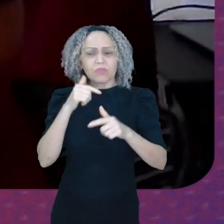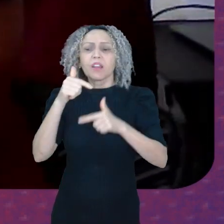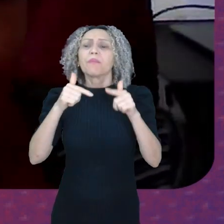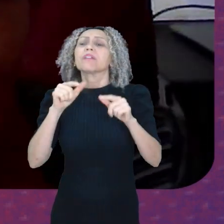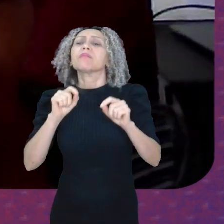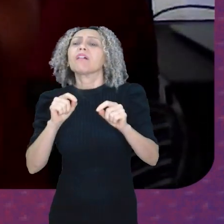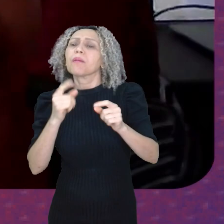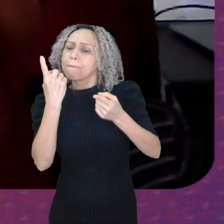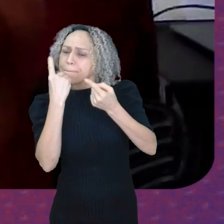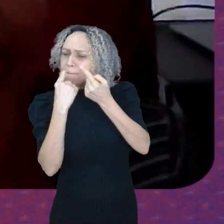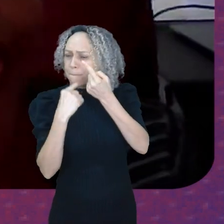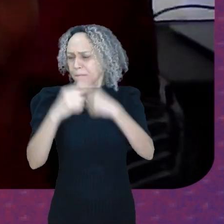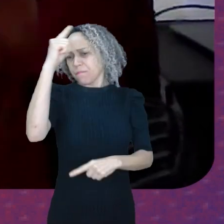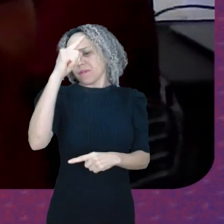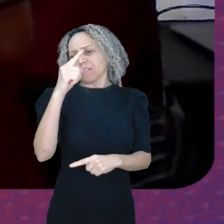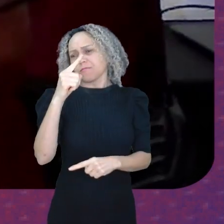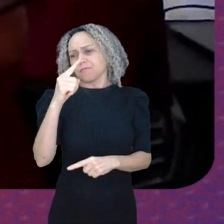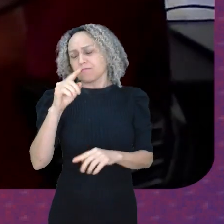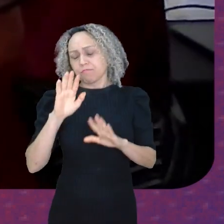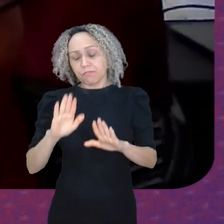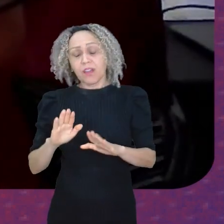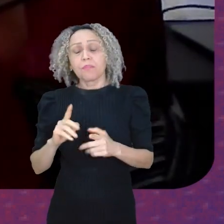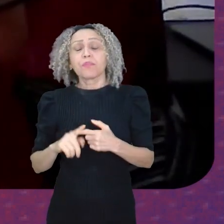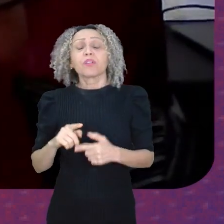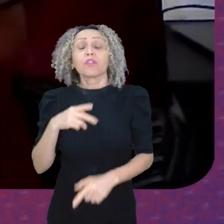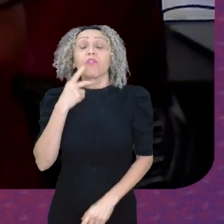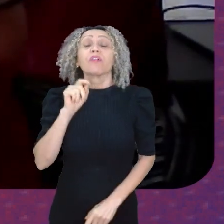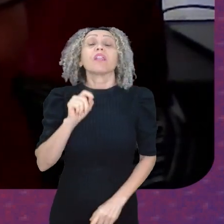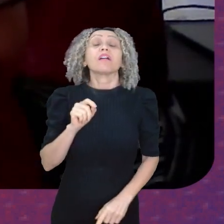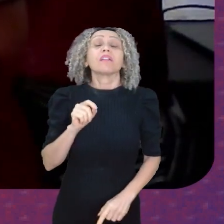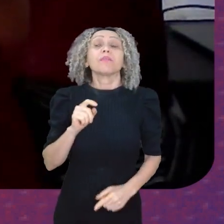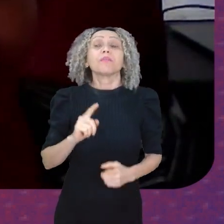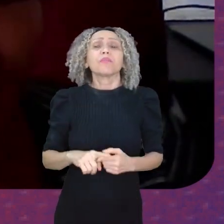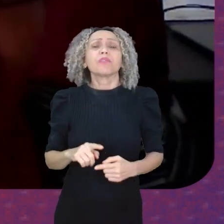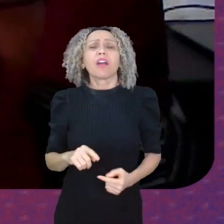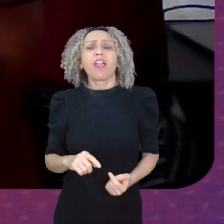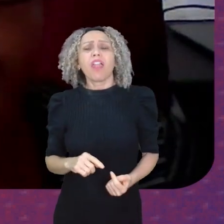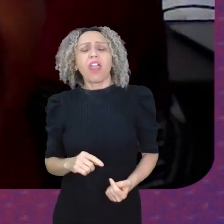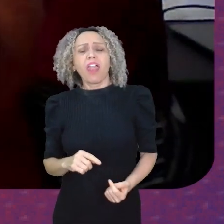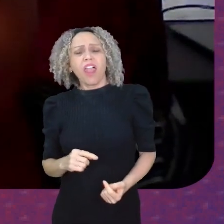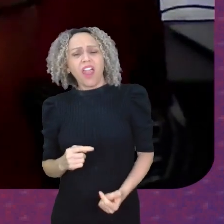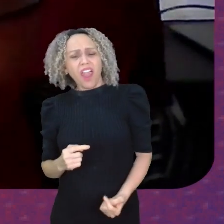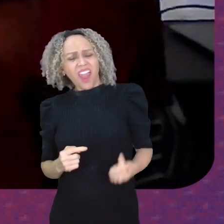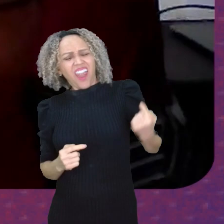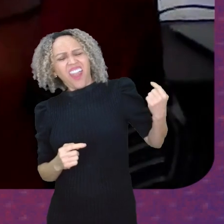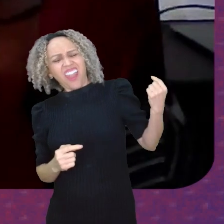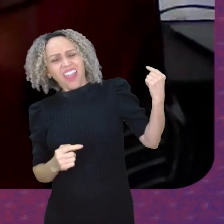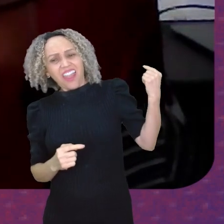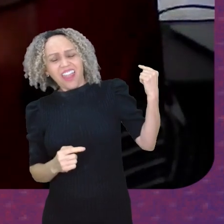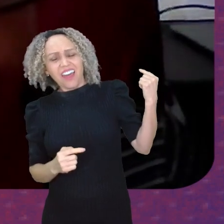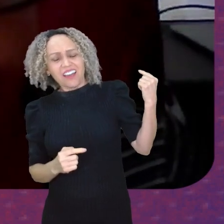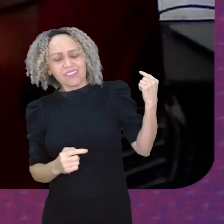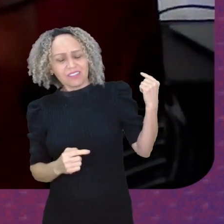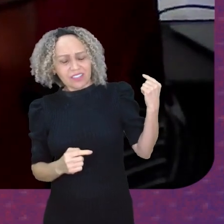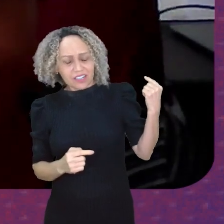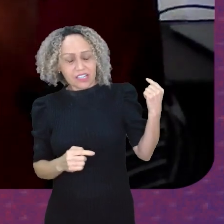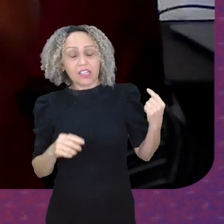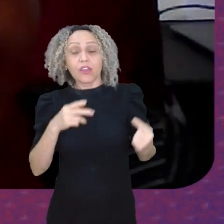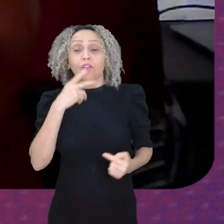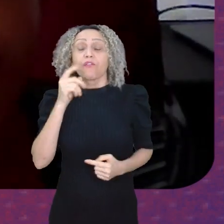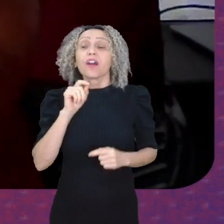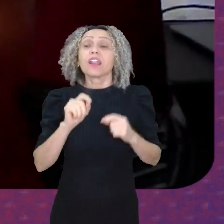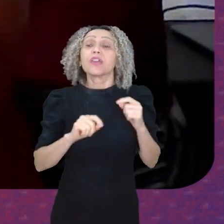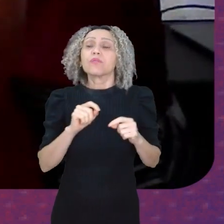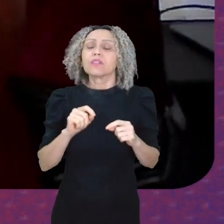isso? Porque anteriormente eu falei assertivamente que